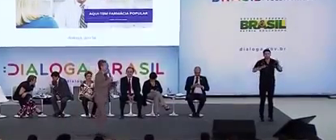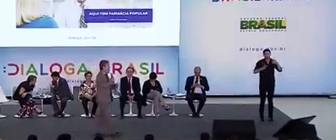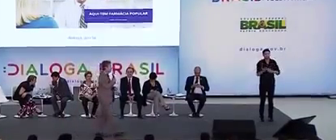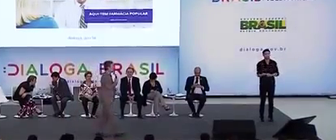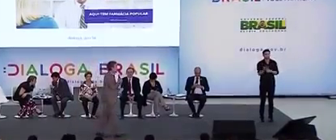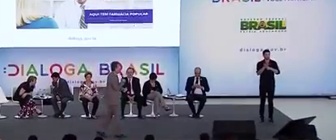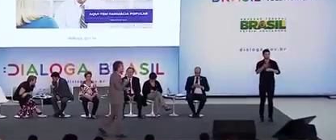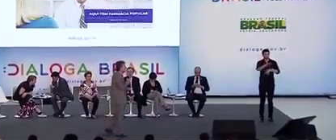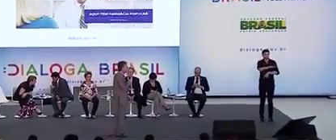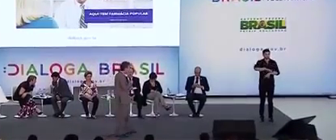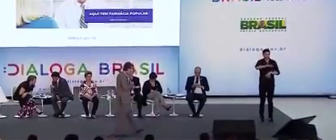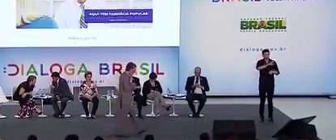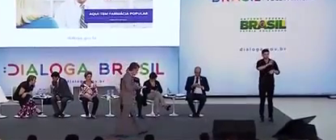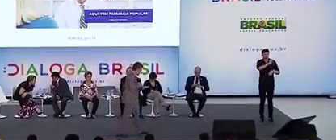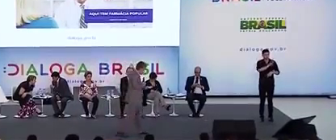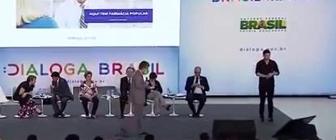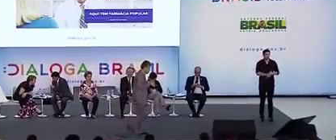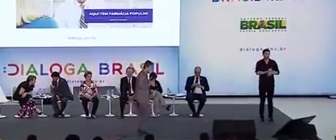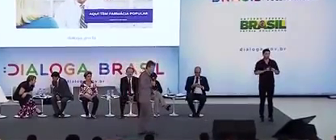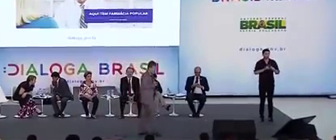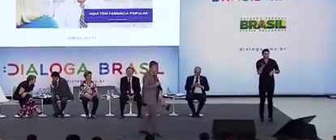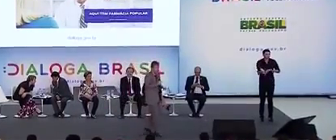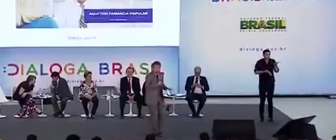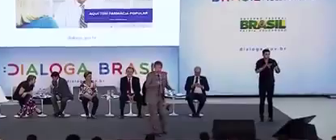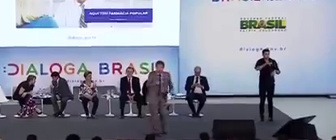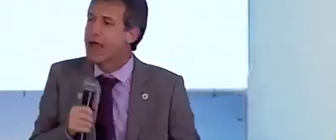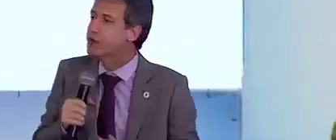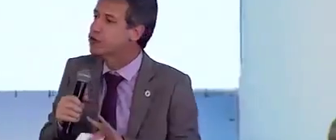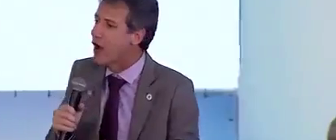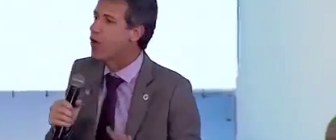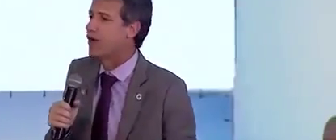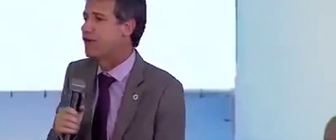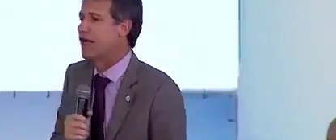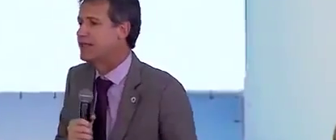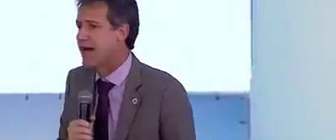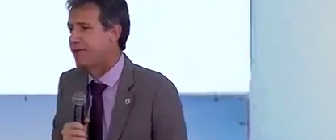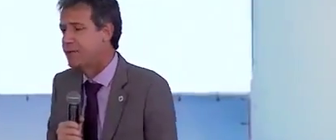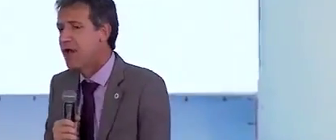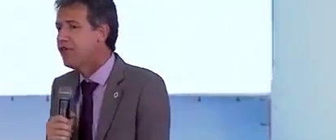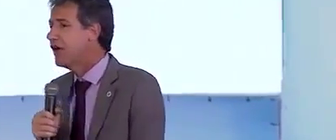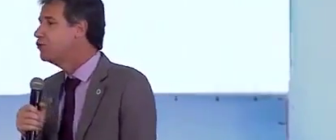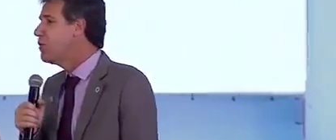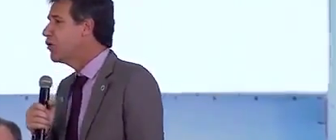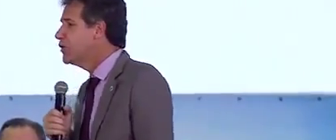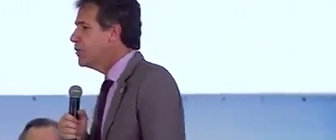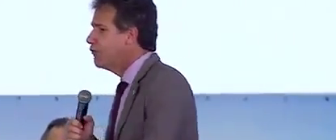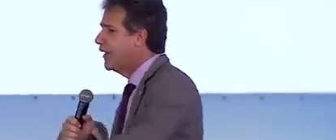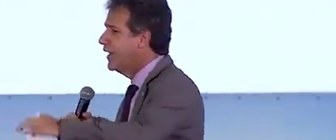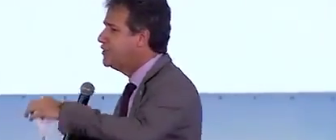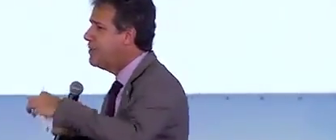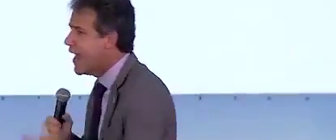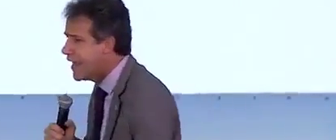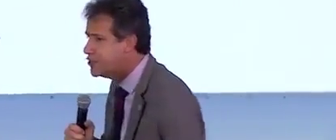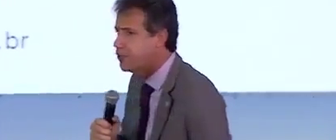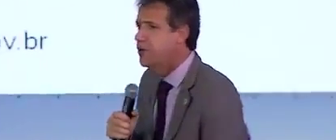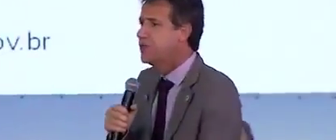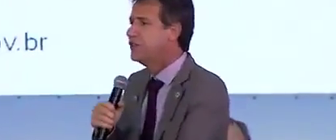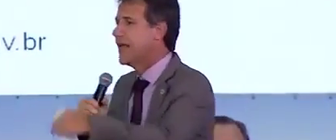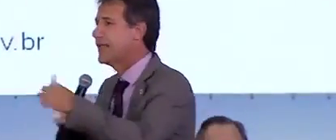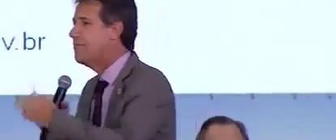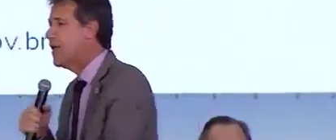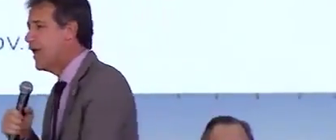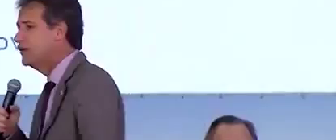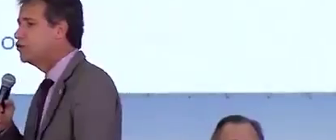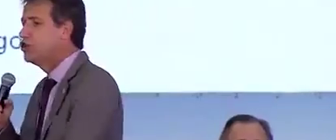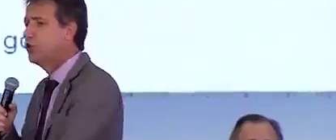SUS e a cuidar da saúde de todas as pessoas. Bom, eu quero só agora finalizar falando de uma coisa, porque eu falei de médico,